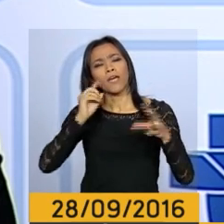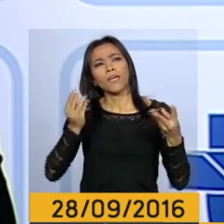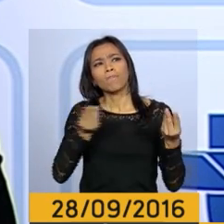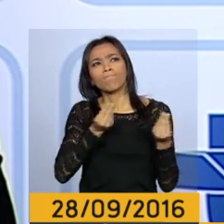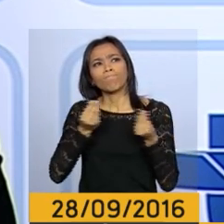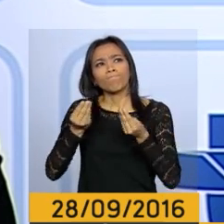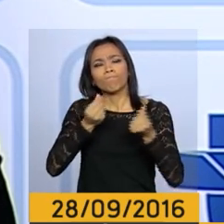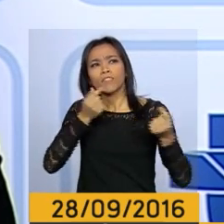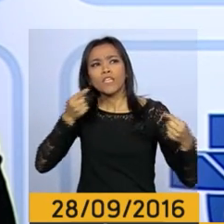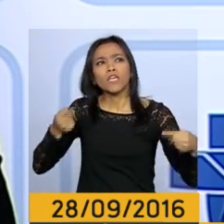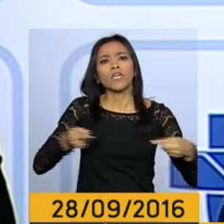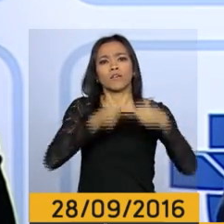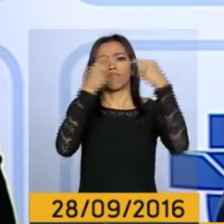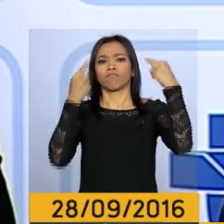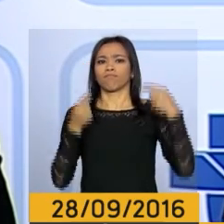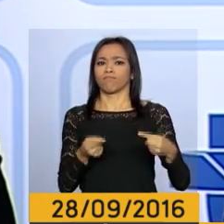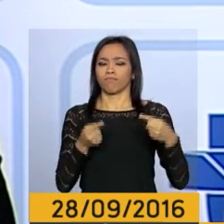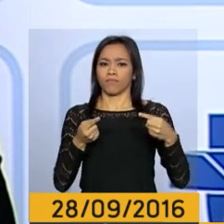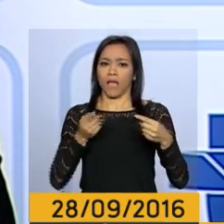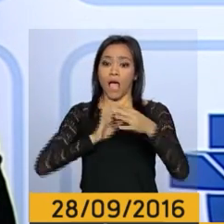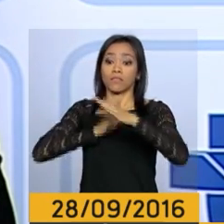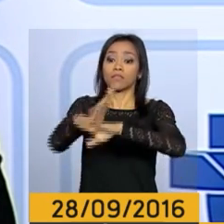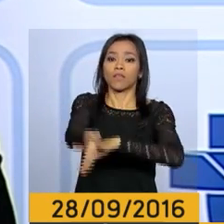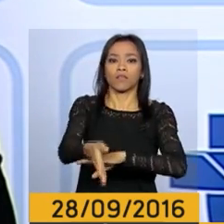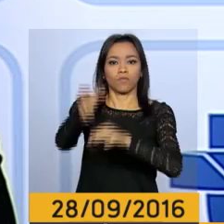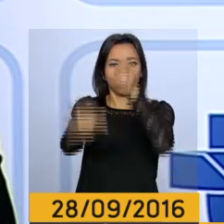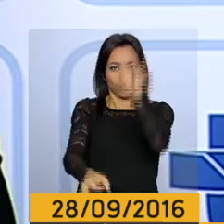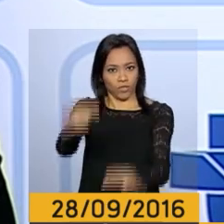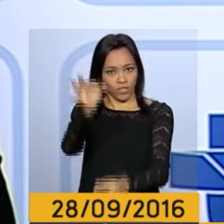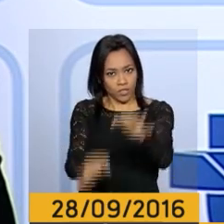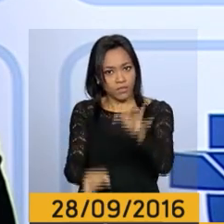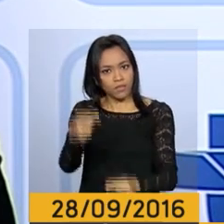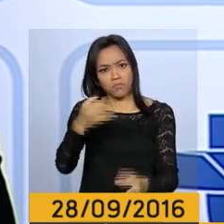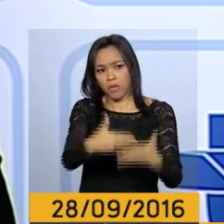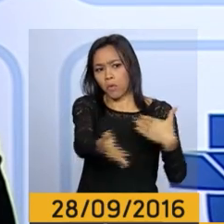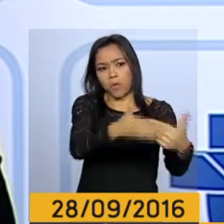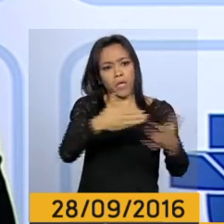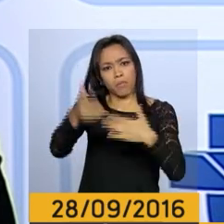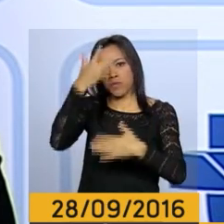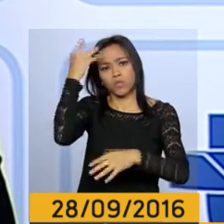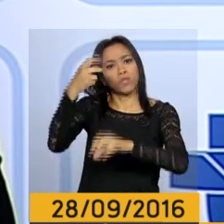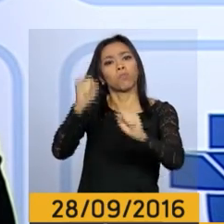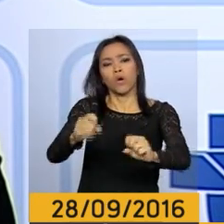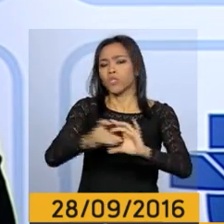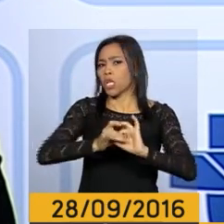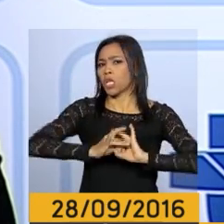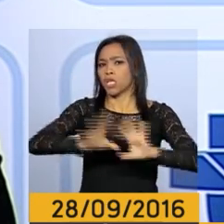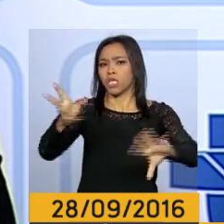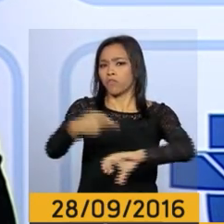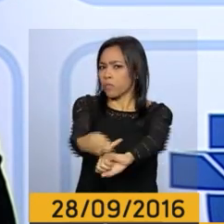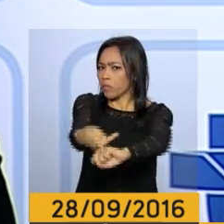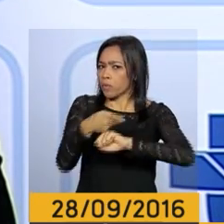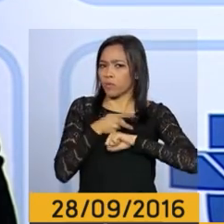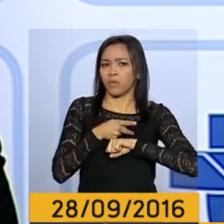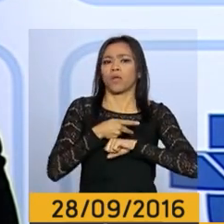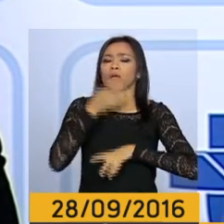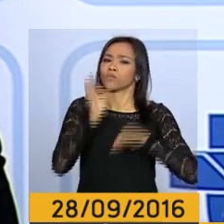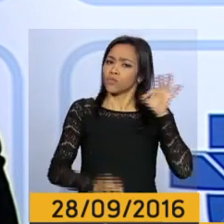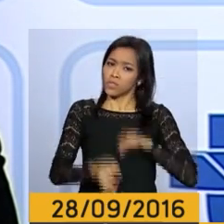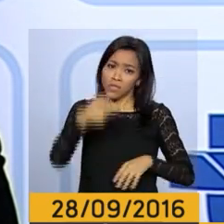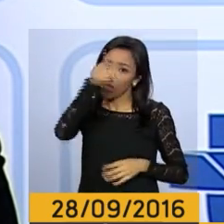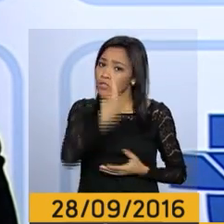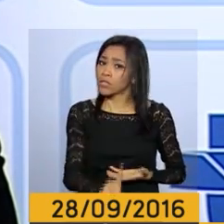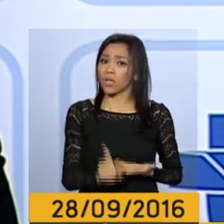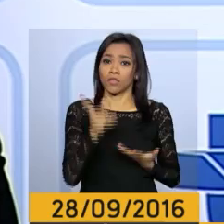ao direito constitucional do acesso à justiça para qualquer cidadão pediu seu a requerer um direito